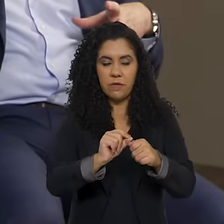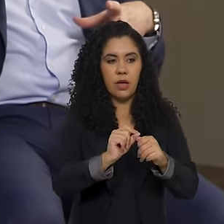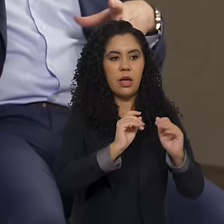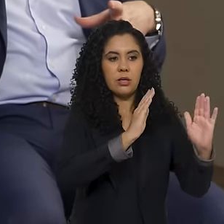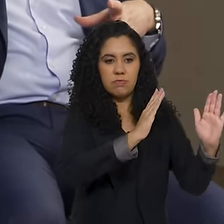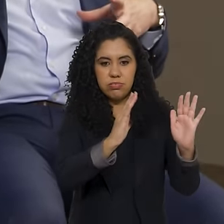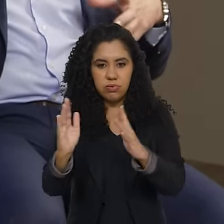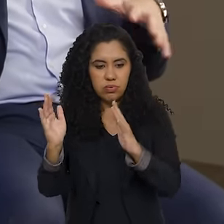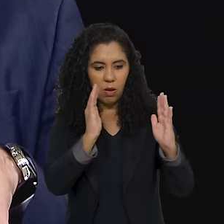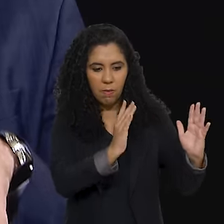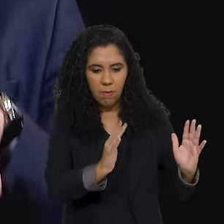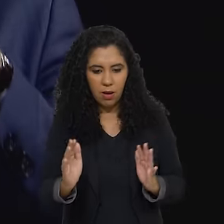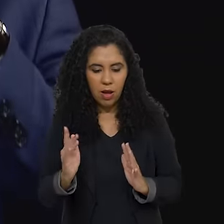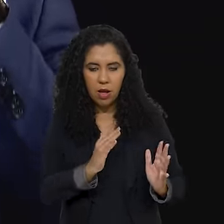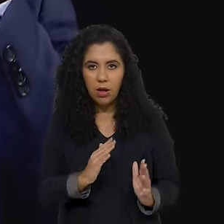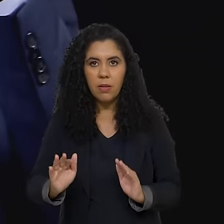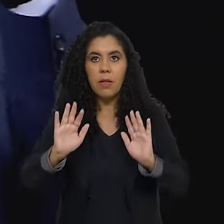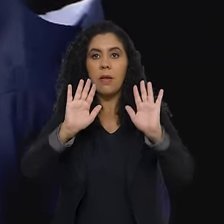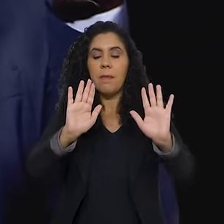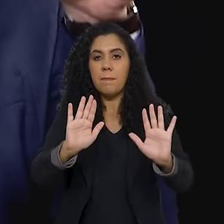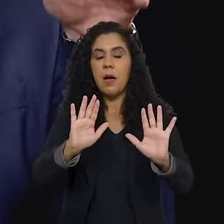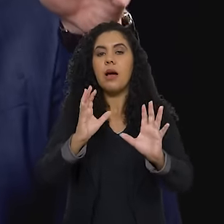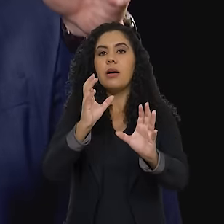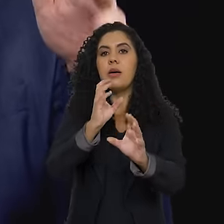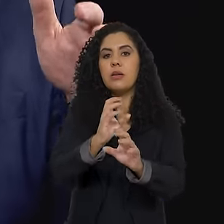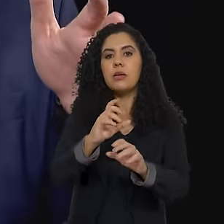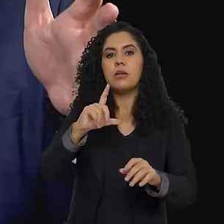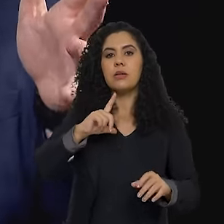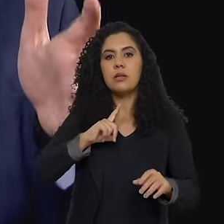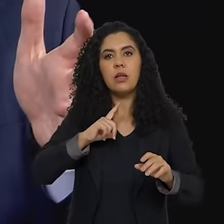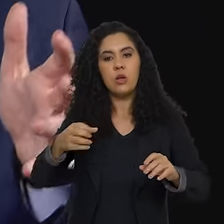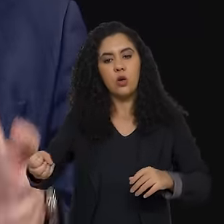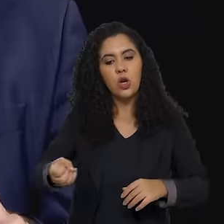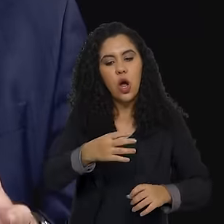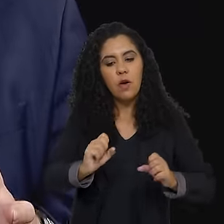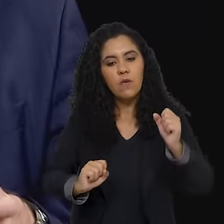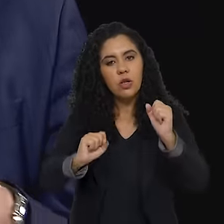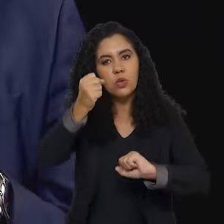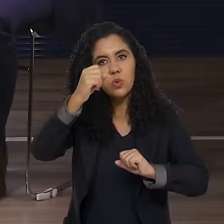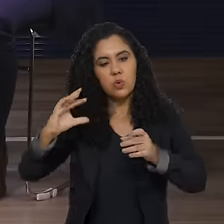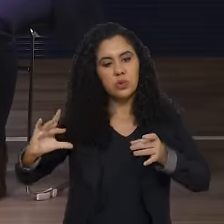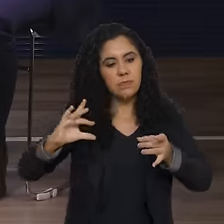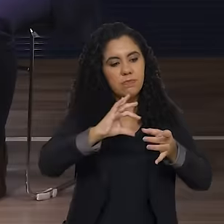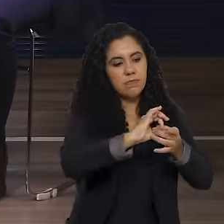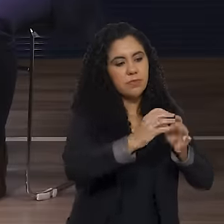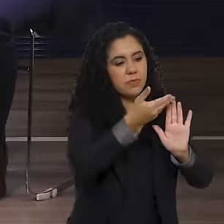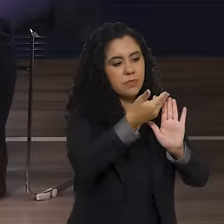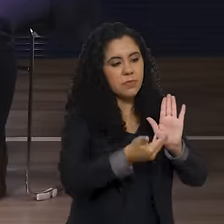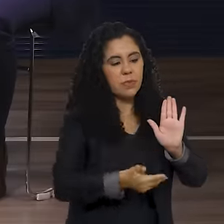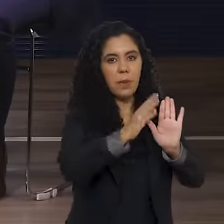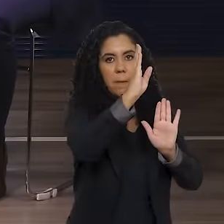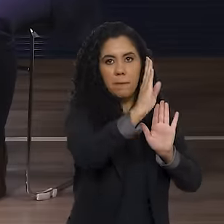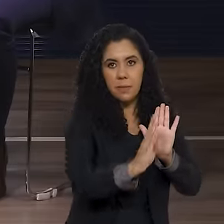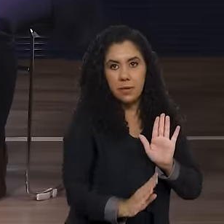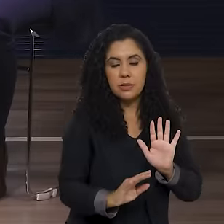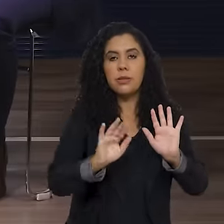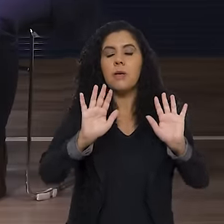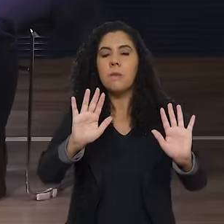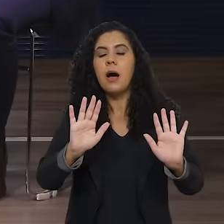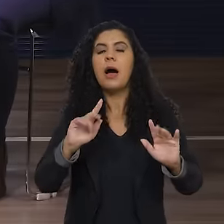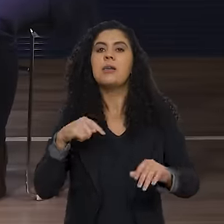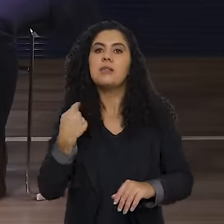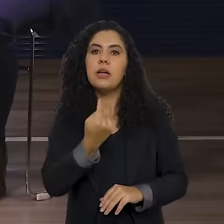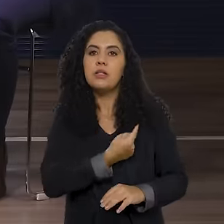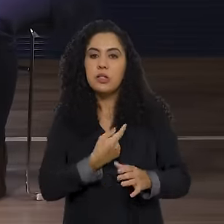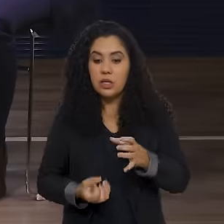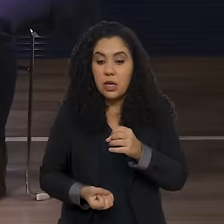um mapeamento de 3 dentro das 6 missões estruturantes do Nova Indústria Brasil. E, além disso, o que a gente está montando nesse